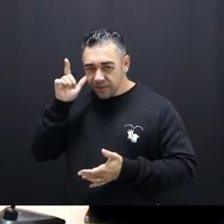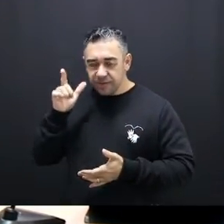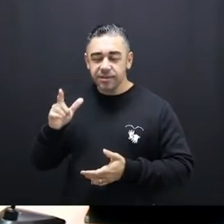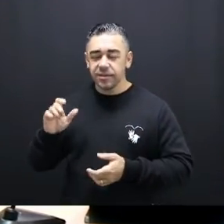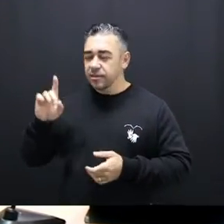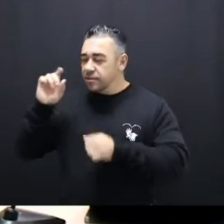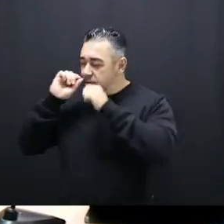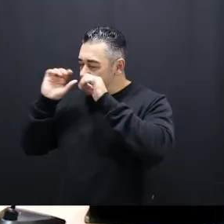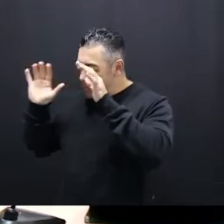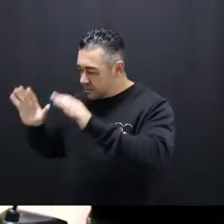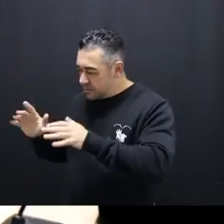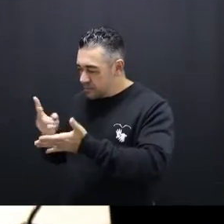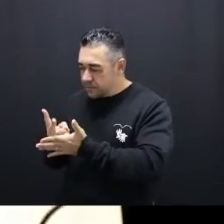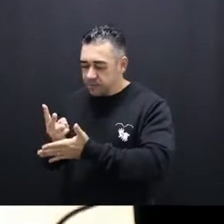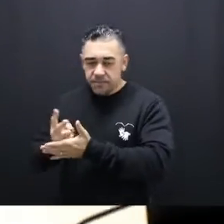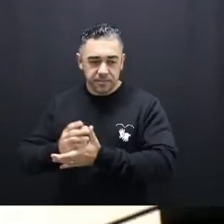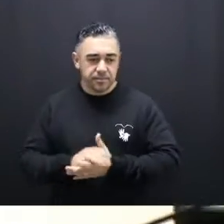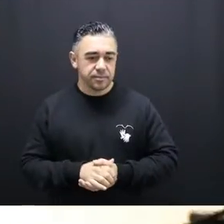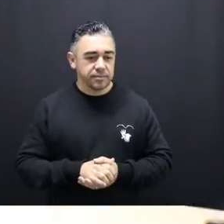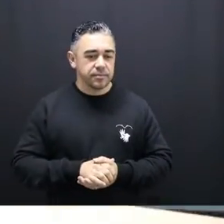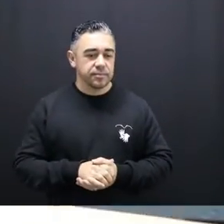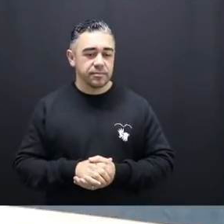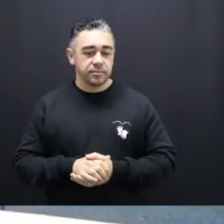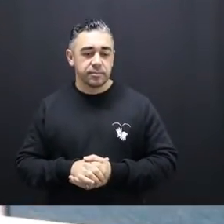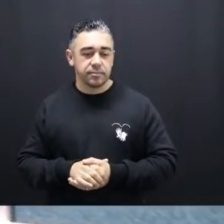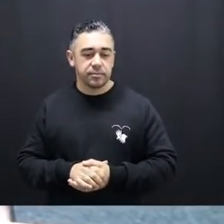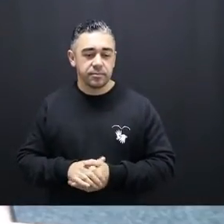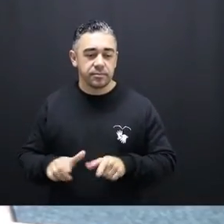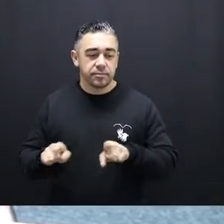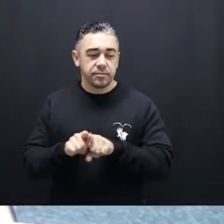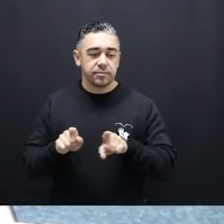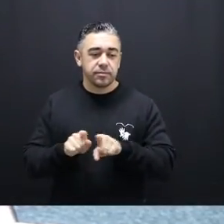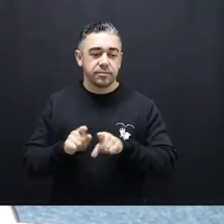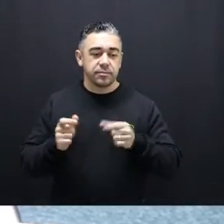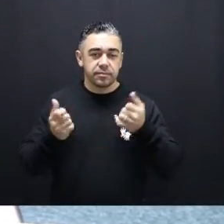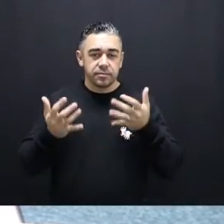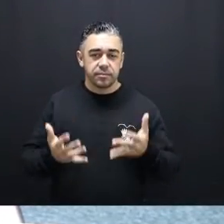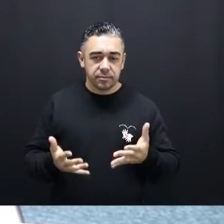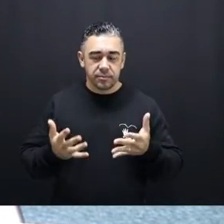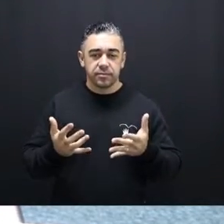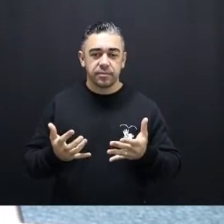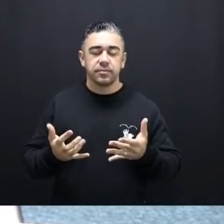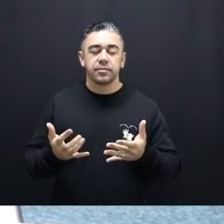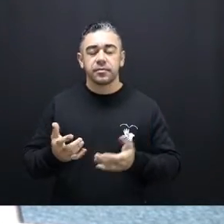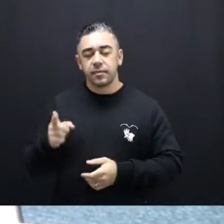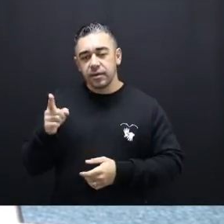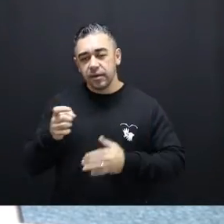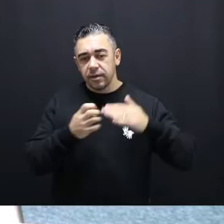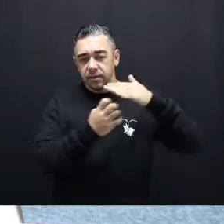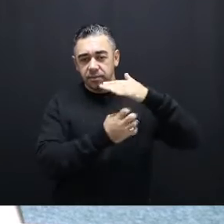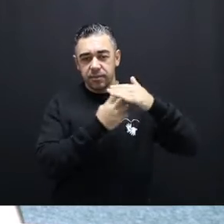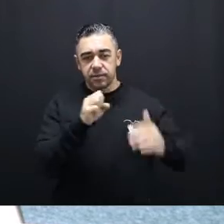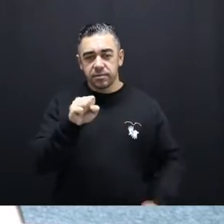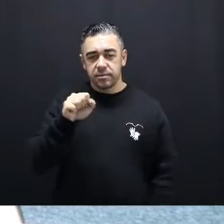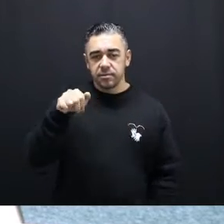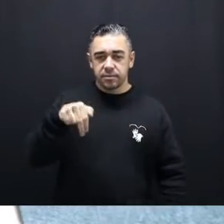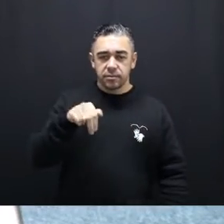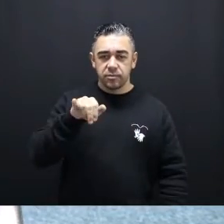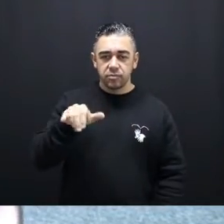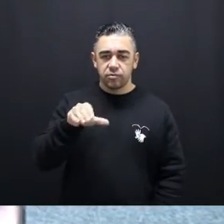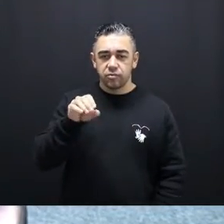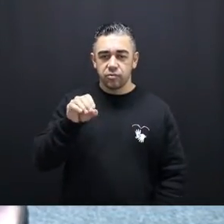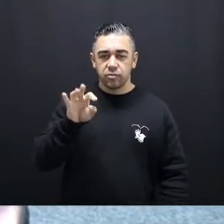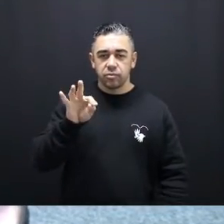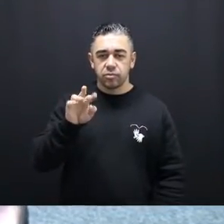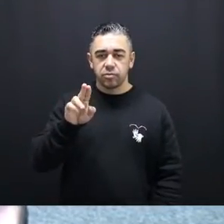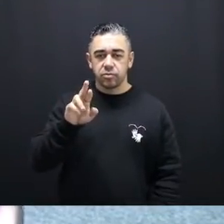continue te abençoando e é queria falar um pouquinho aqui sobre a empresa São João Vitor que novamente aí tá dando problema na